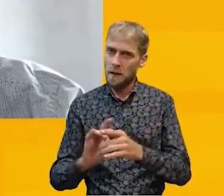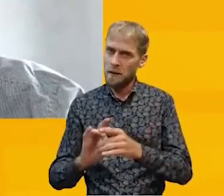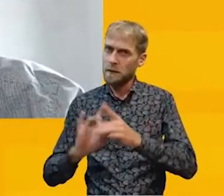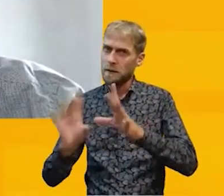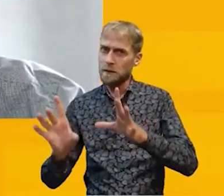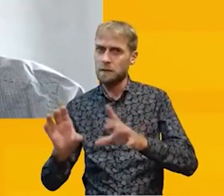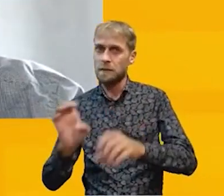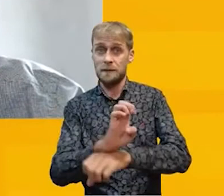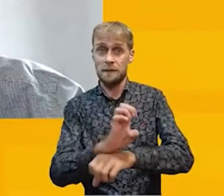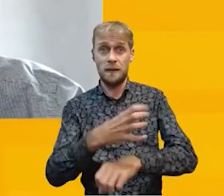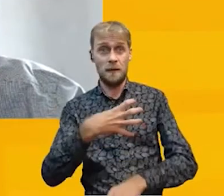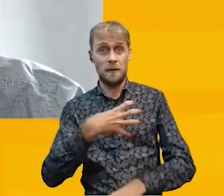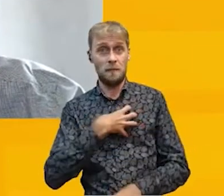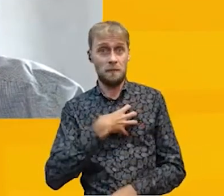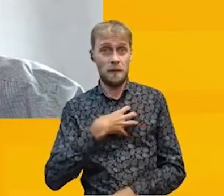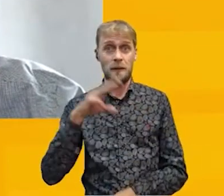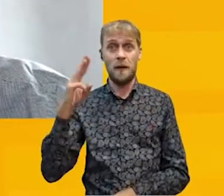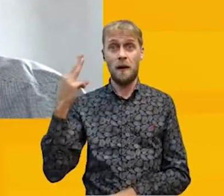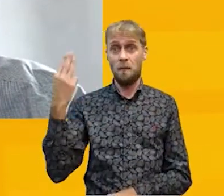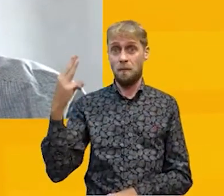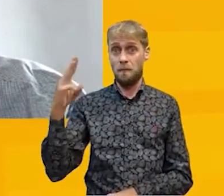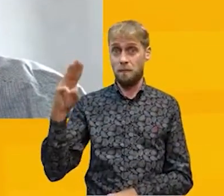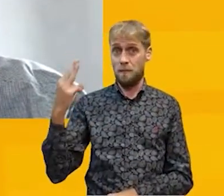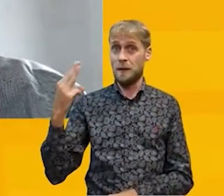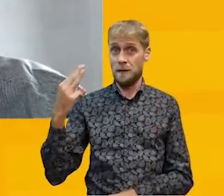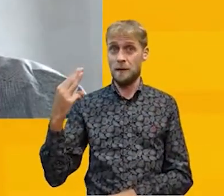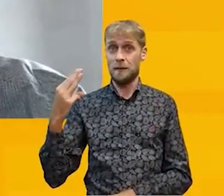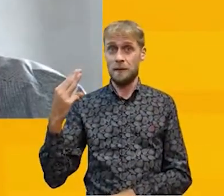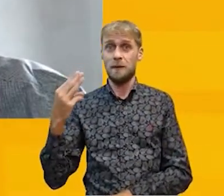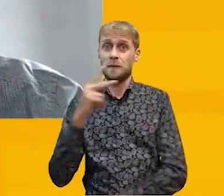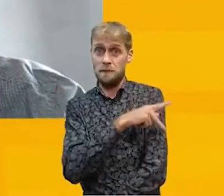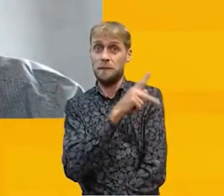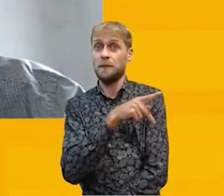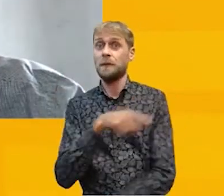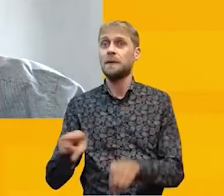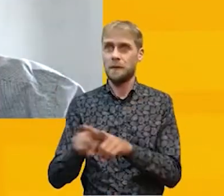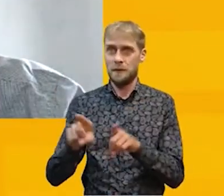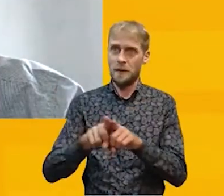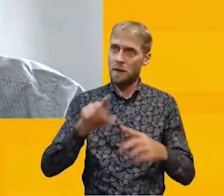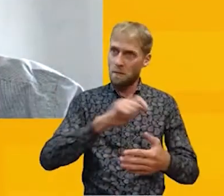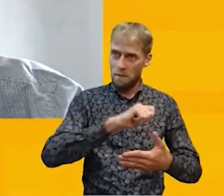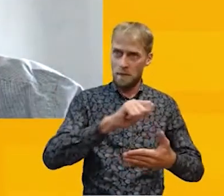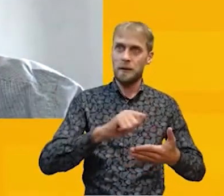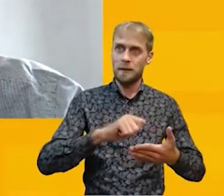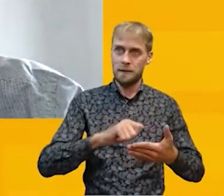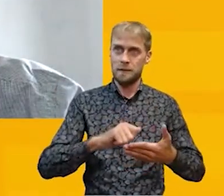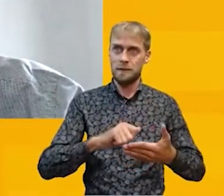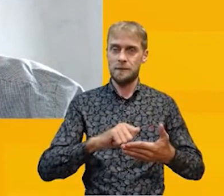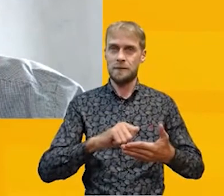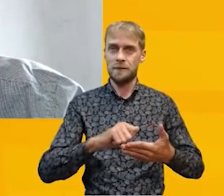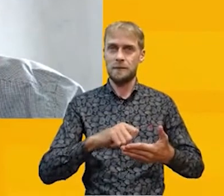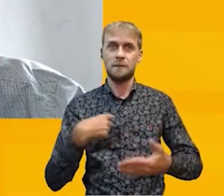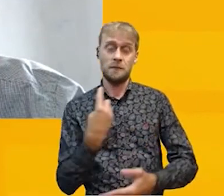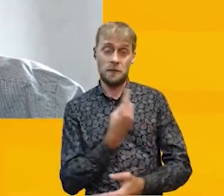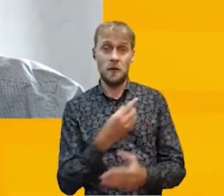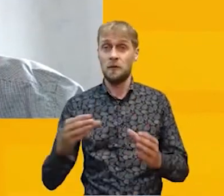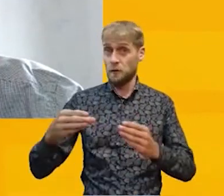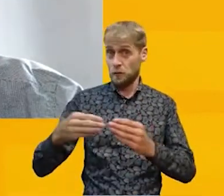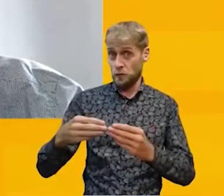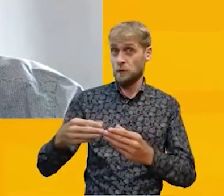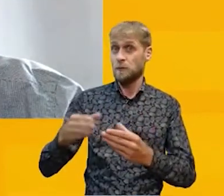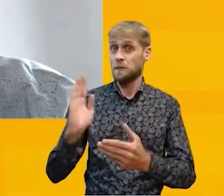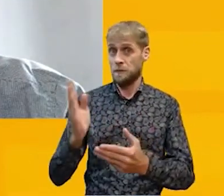da Bahia, do Maranhão e do Piauí também para assinar, tá? Então, como nós temos o grupo já